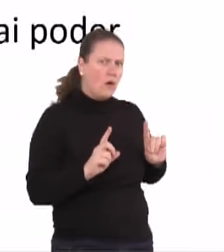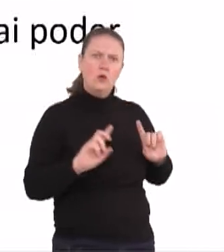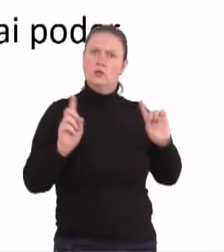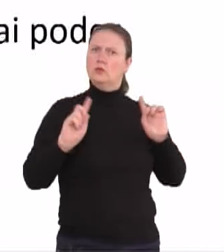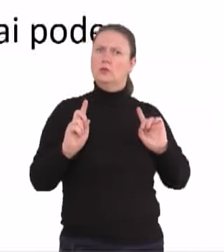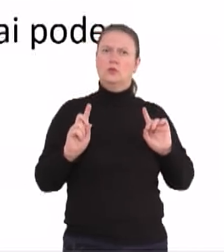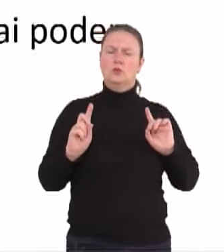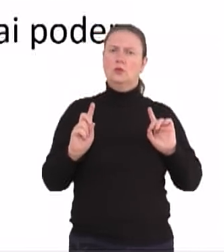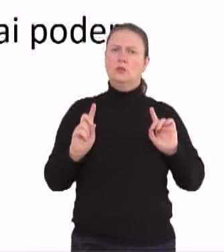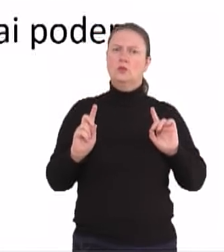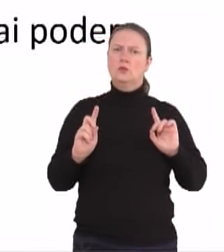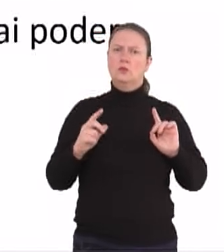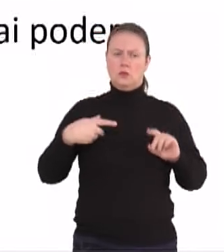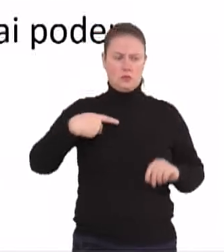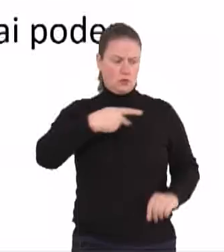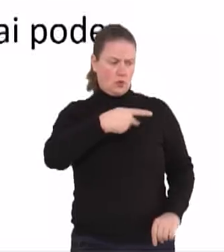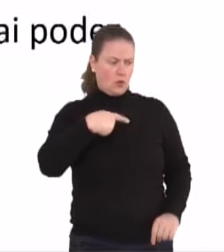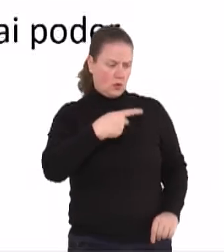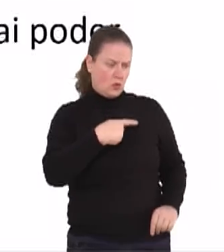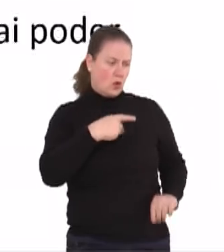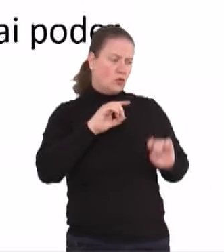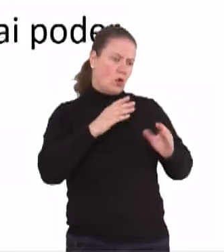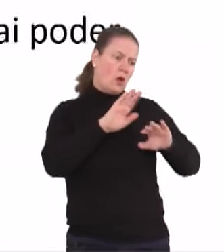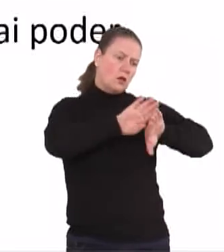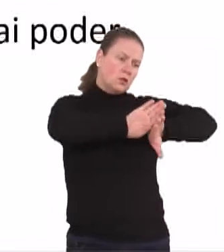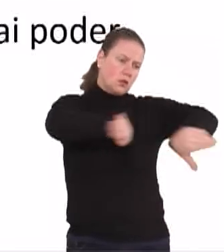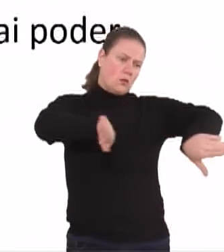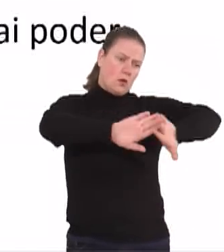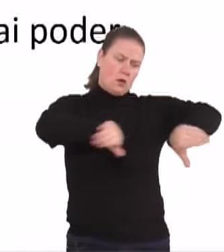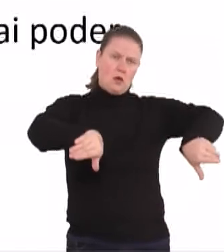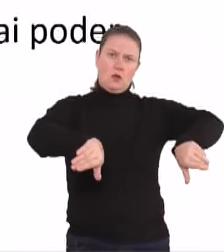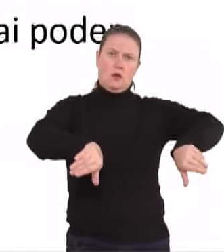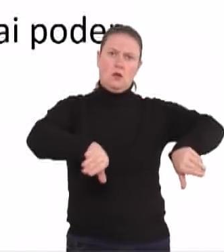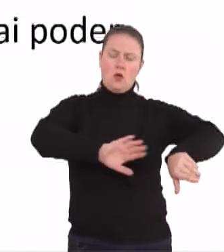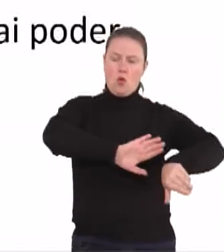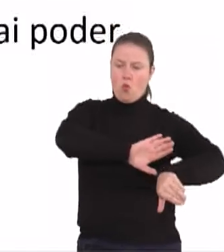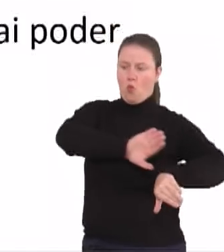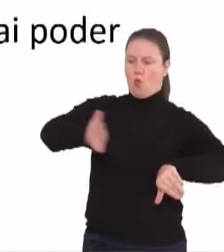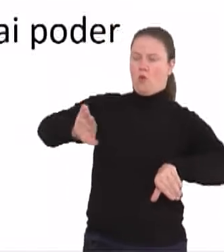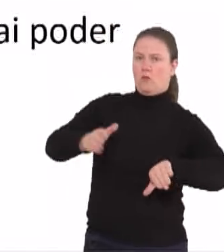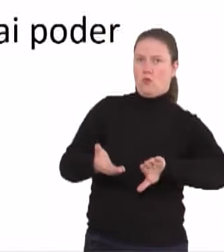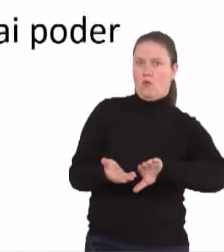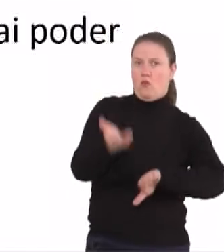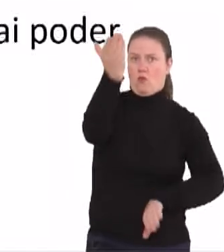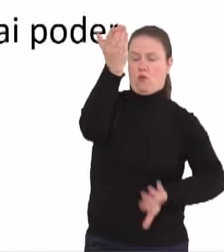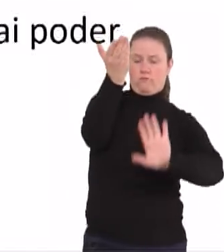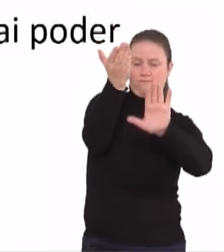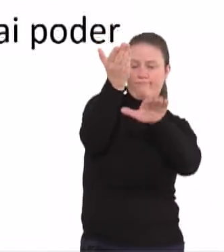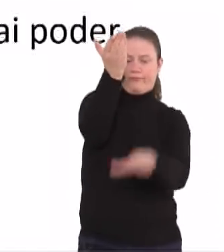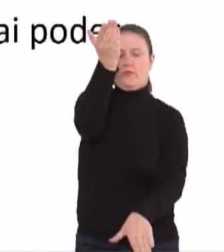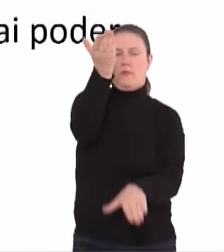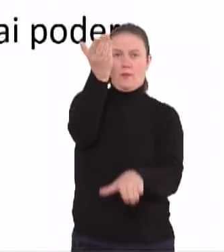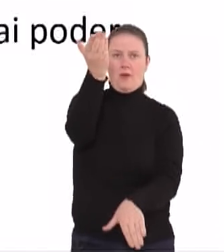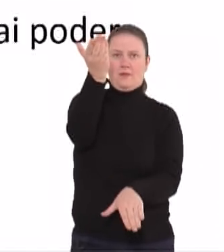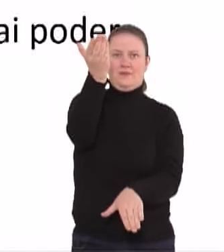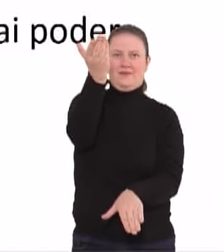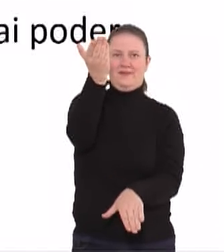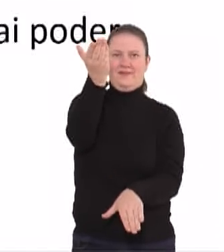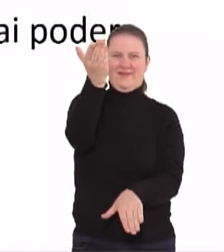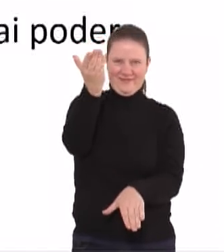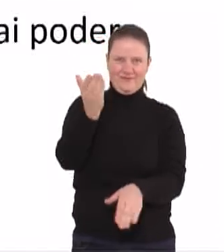Tani. Vamos apenas separá-los, empurrando um para cima e deixando o outro